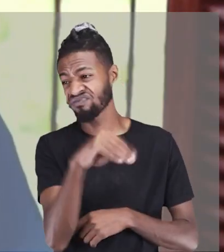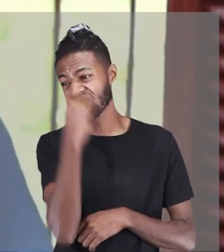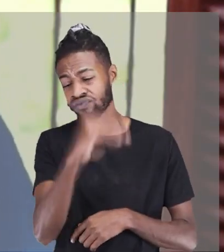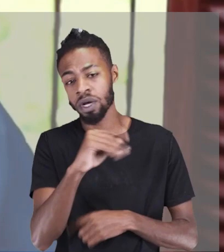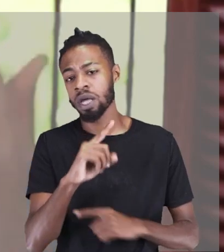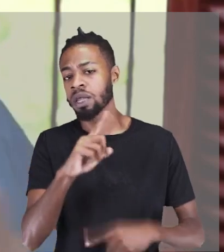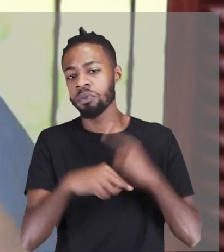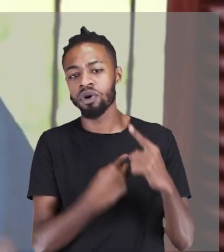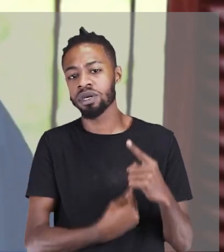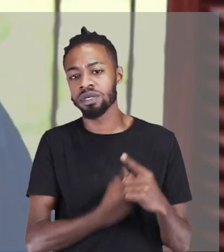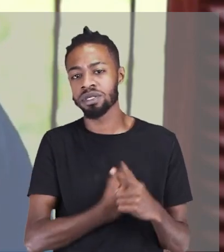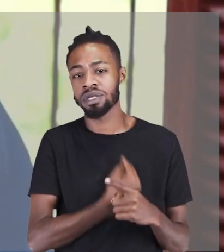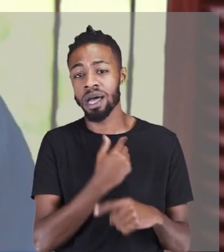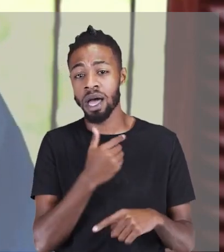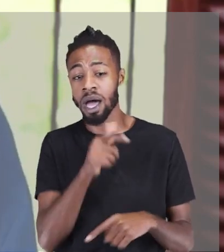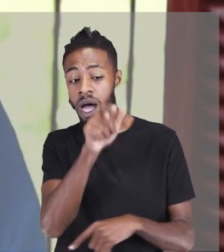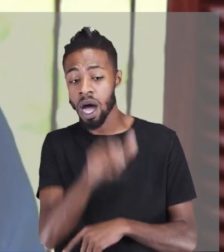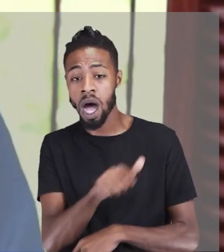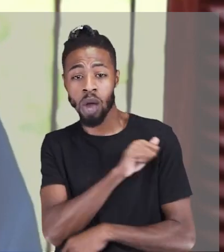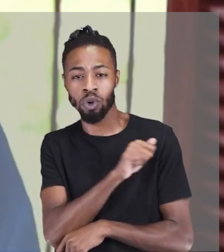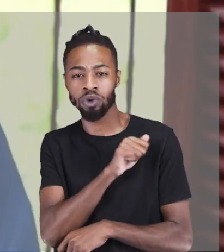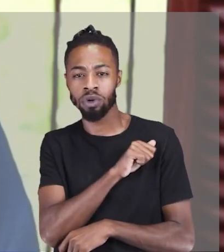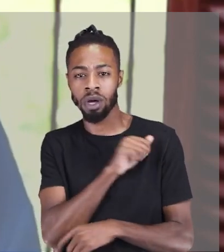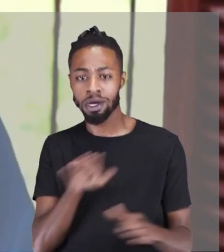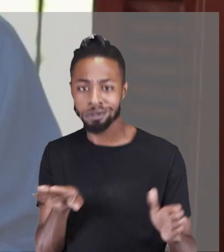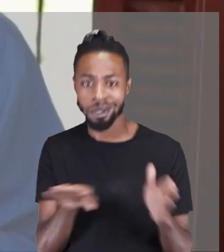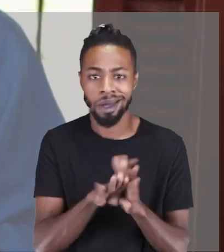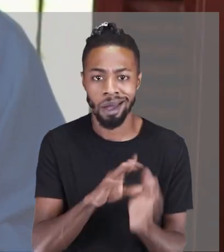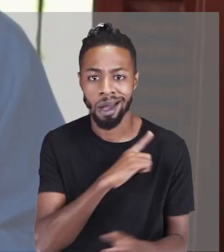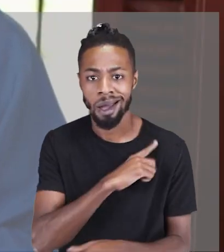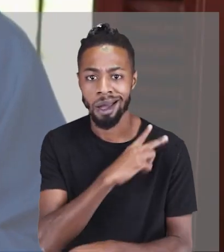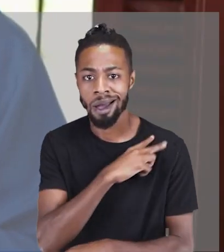lá adiante, no ensino médio e na vida desses alunos, né?